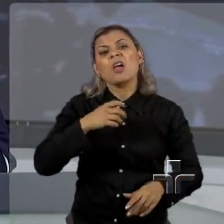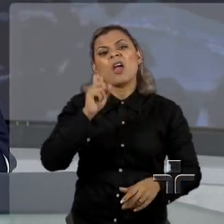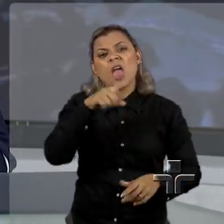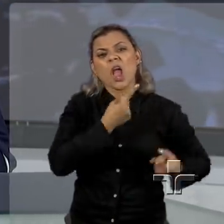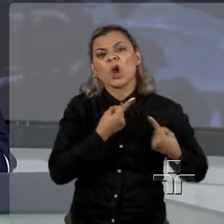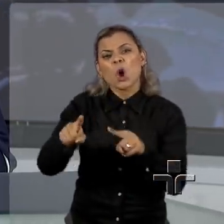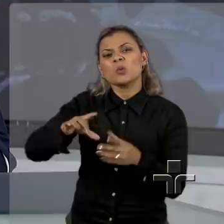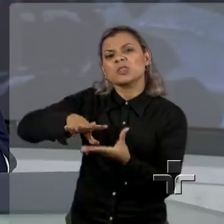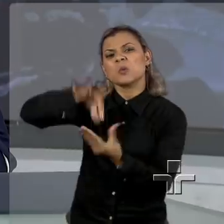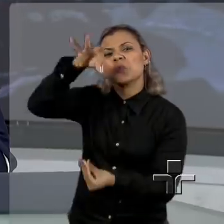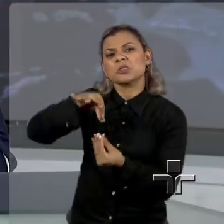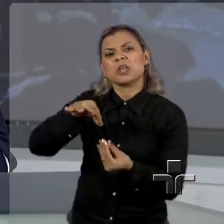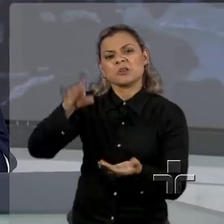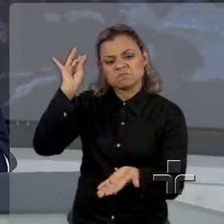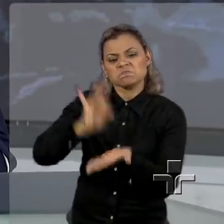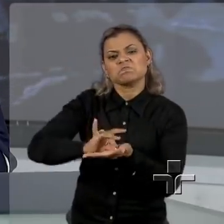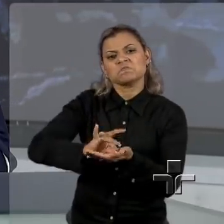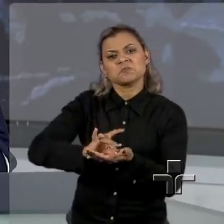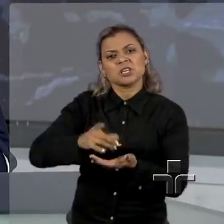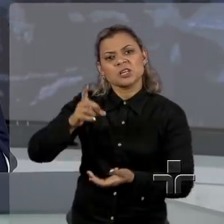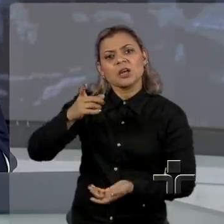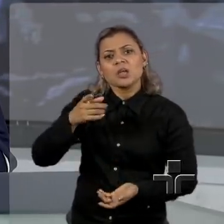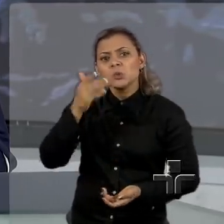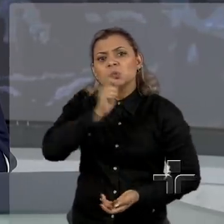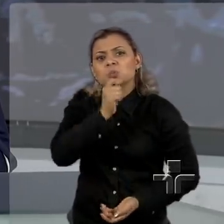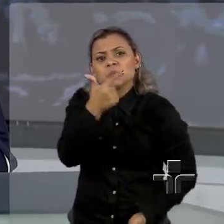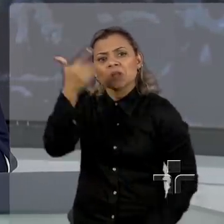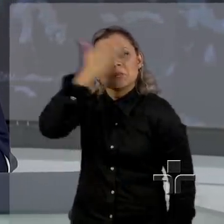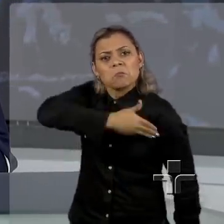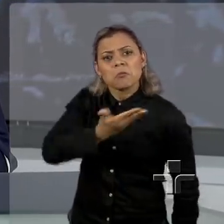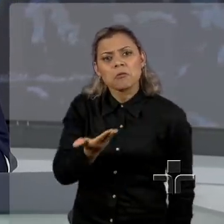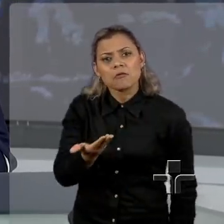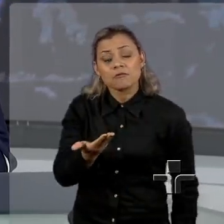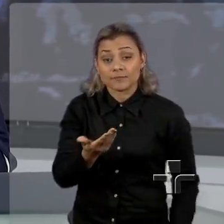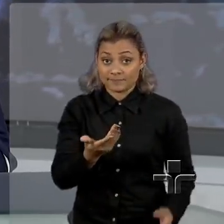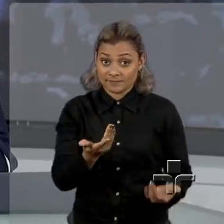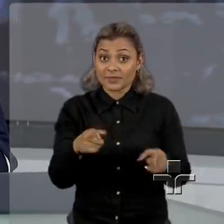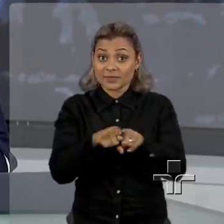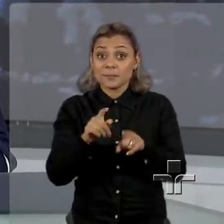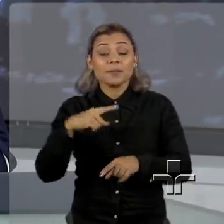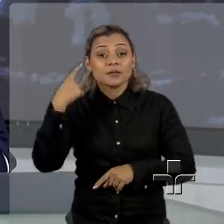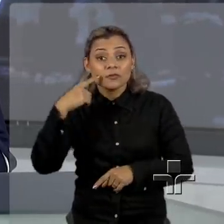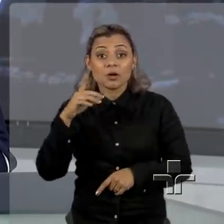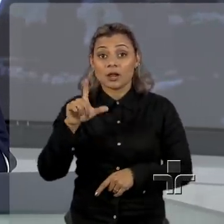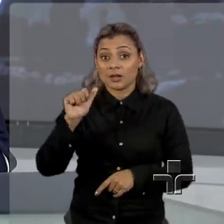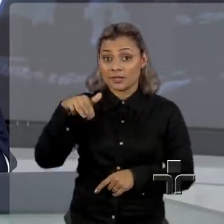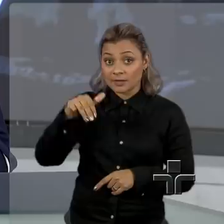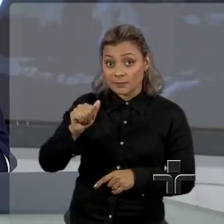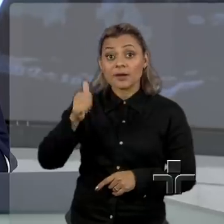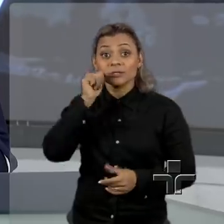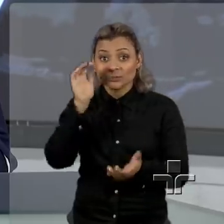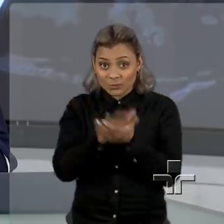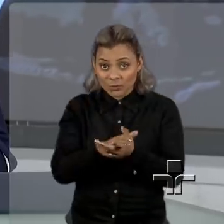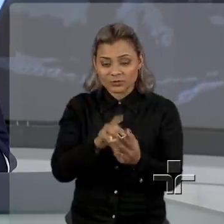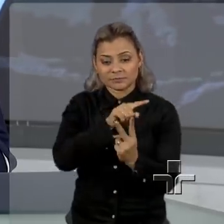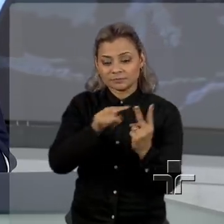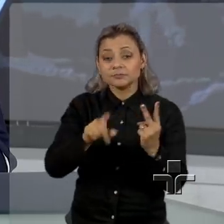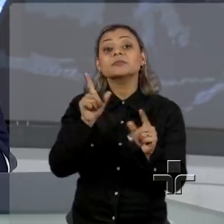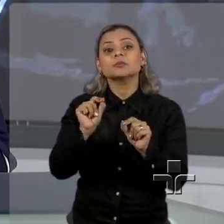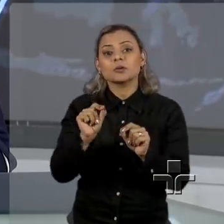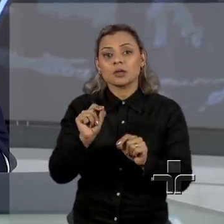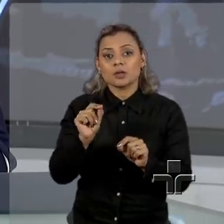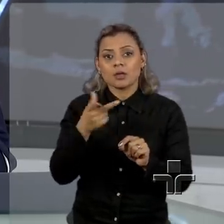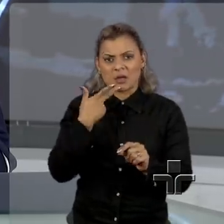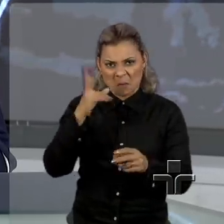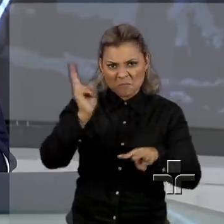ao Estado Democrático de Direito e que não há provas. A defesa do coronel Lima e da mulher dele, Maria Rita, afirmou que as prisões